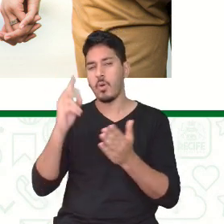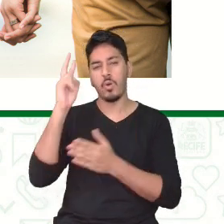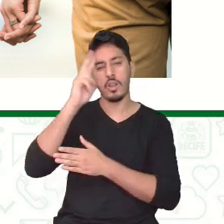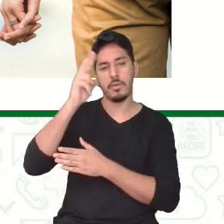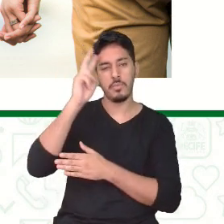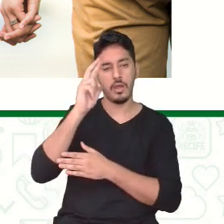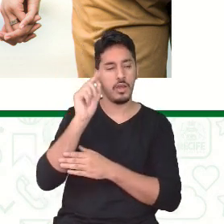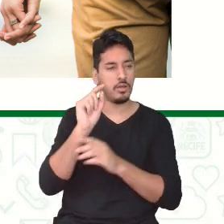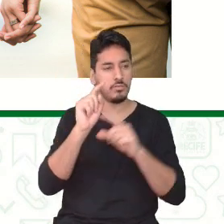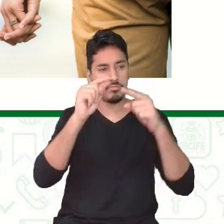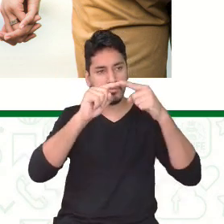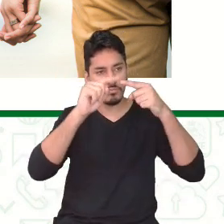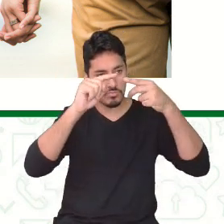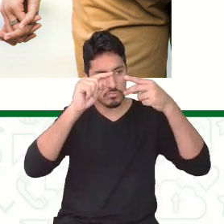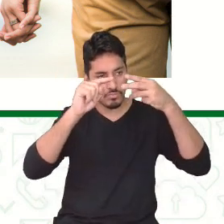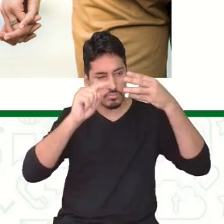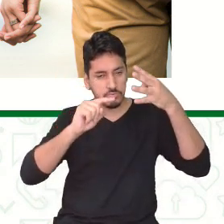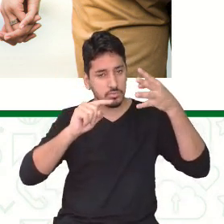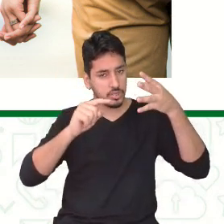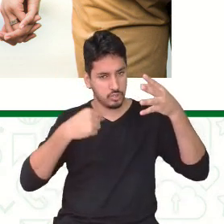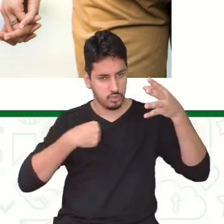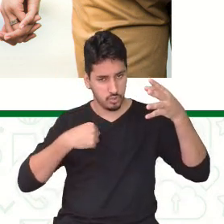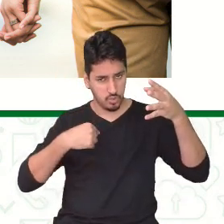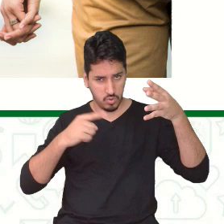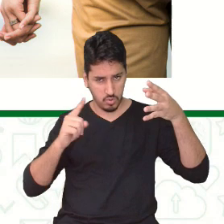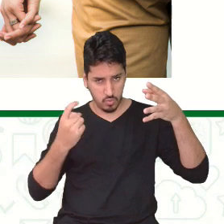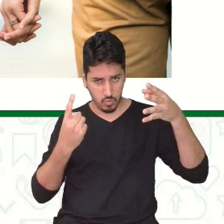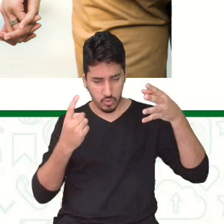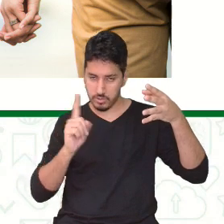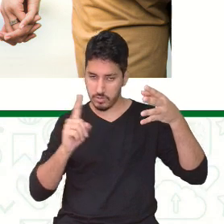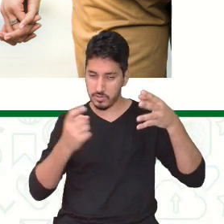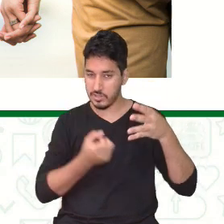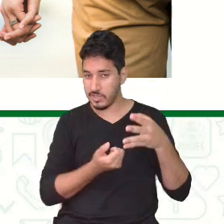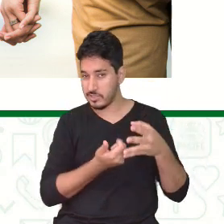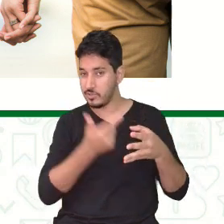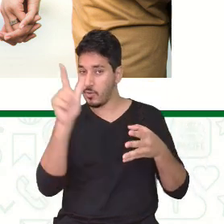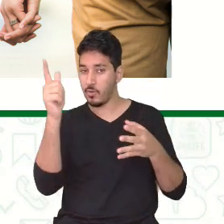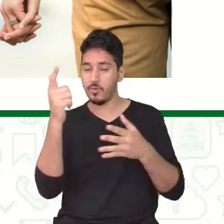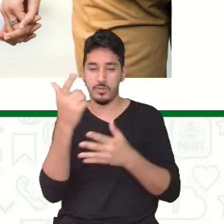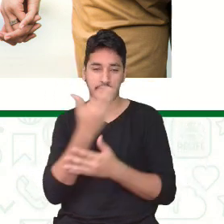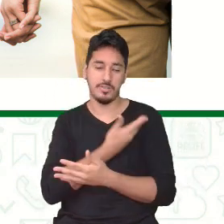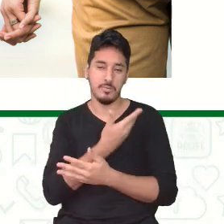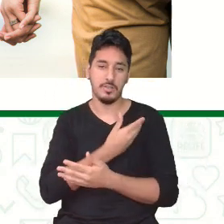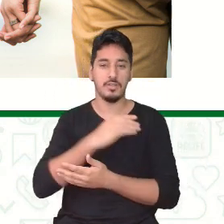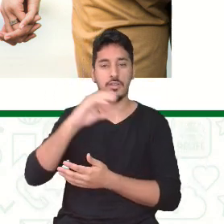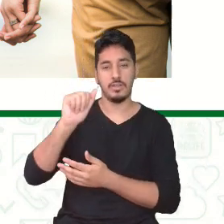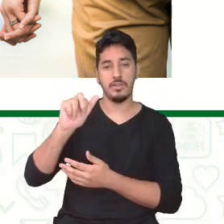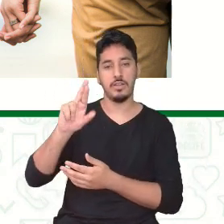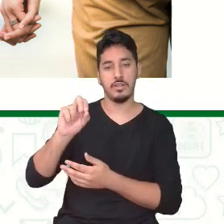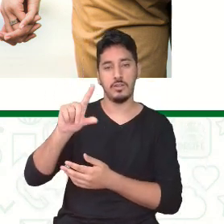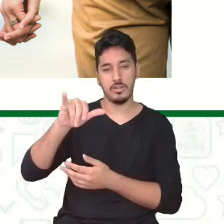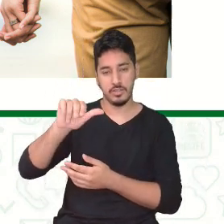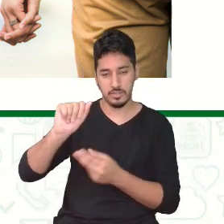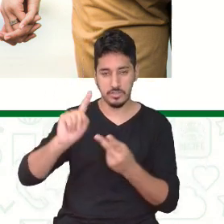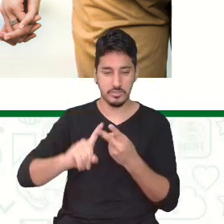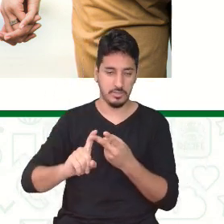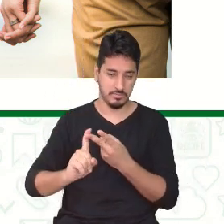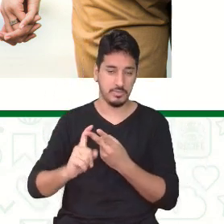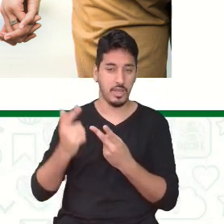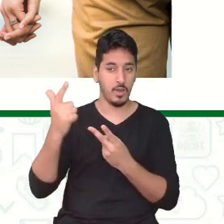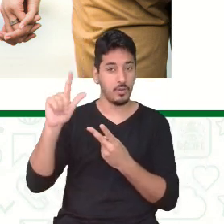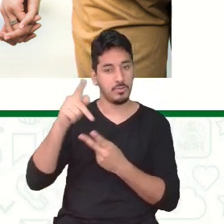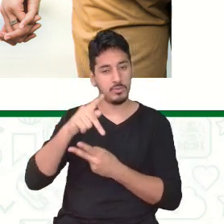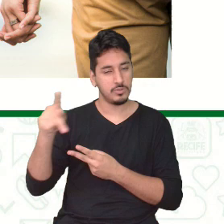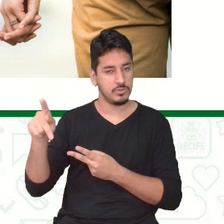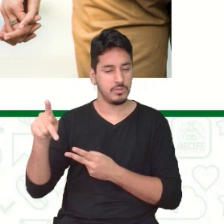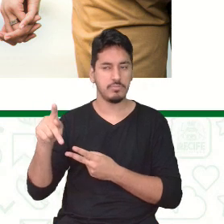lembrar, não vai aparecer só as minhas aulas, mas também a das minhas amigas da segunda fase, Carolina e Cláudia, tá? Então, esse é um outro